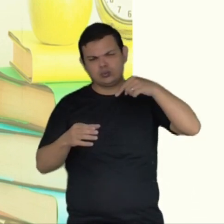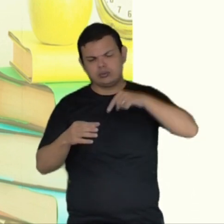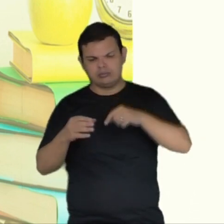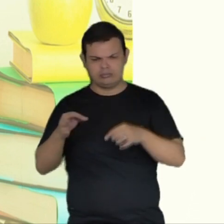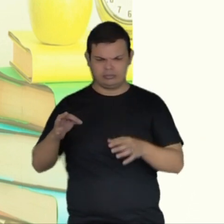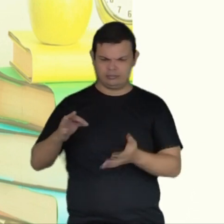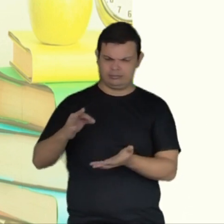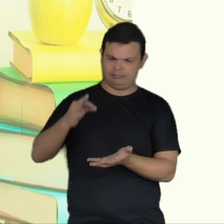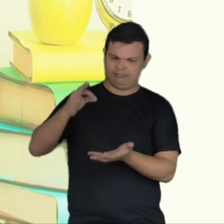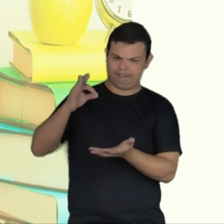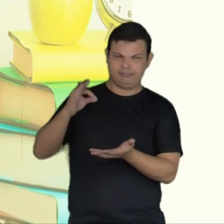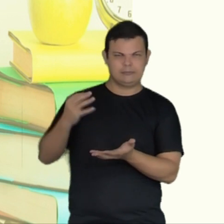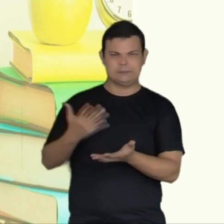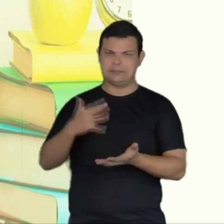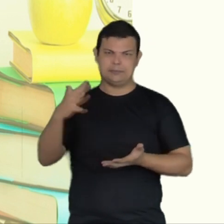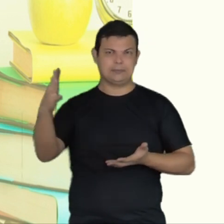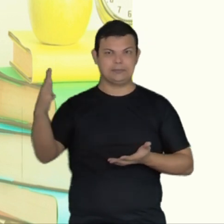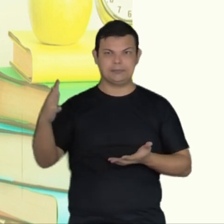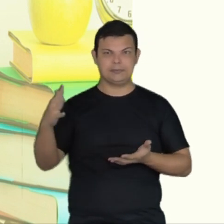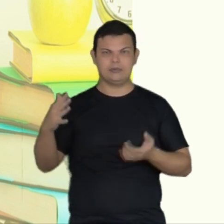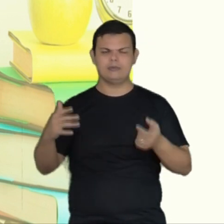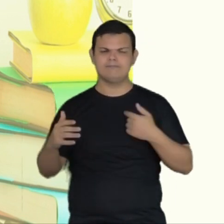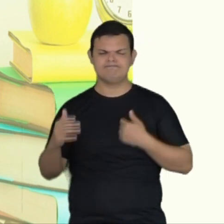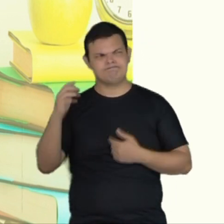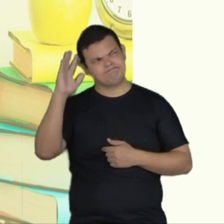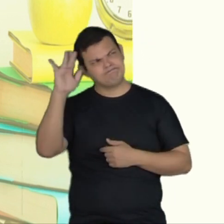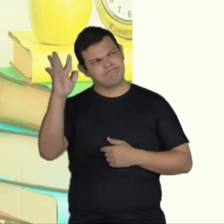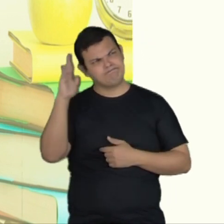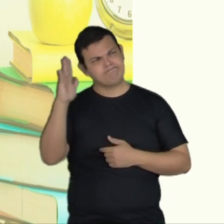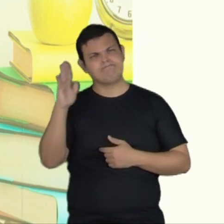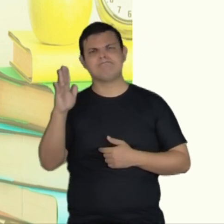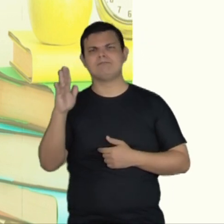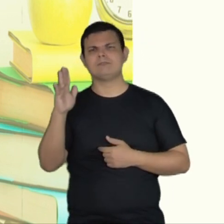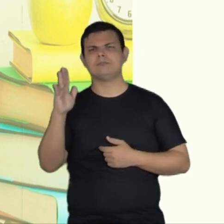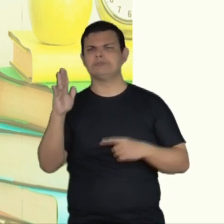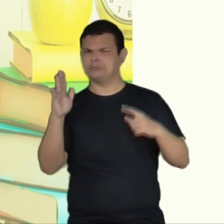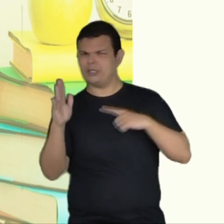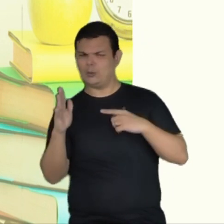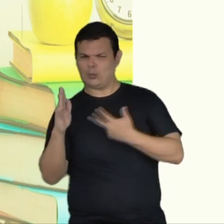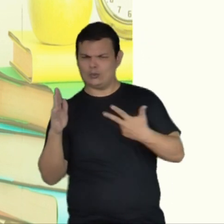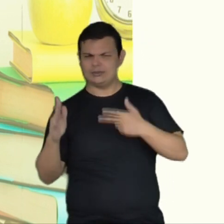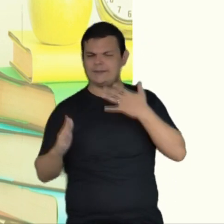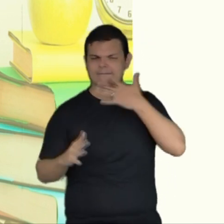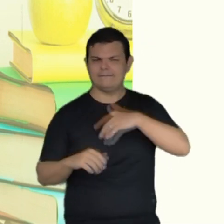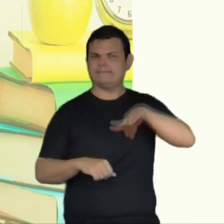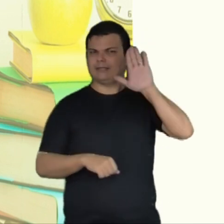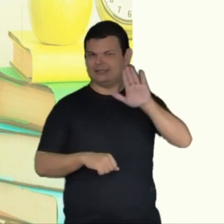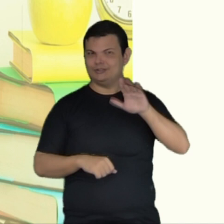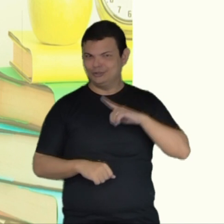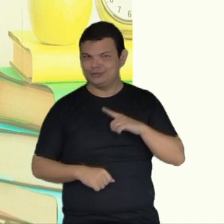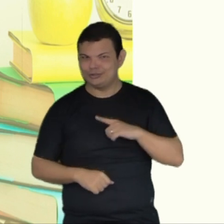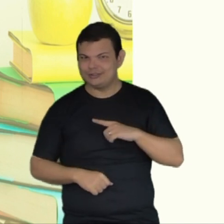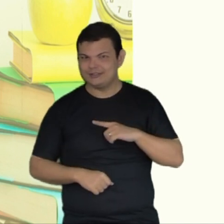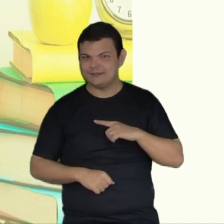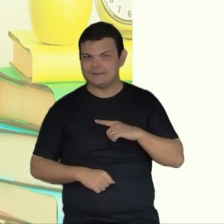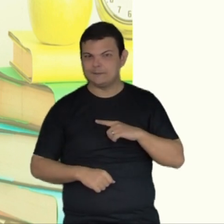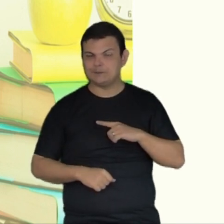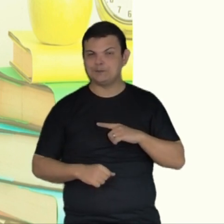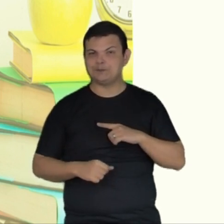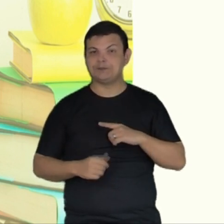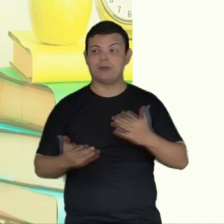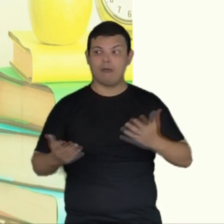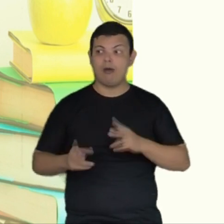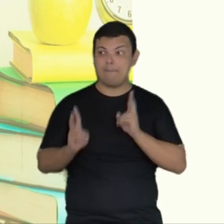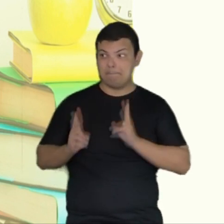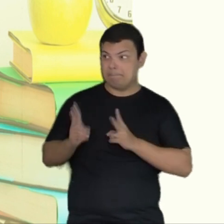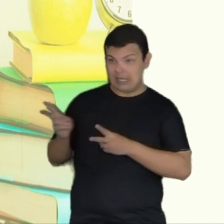bule reluzente. E me pergunto já em prosa, existe coisa mais gostosa? Agora a gente vai ler esse